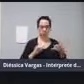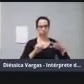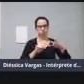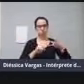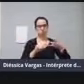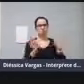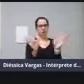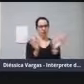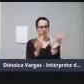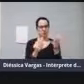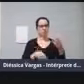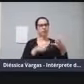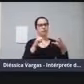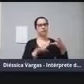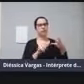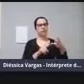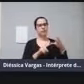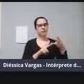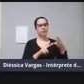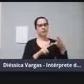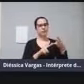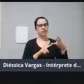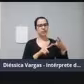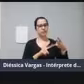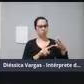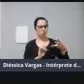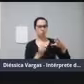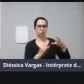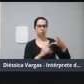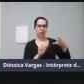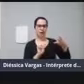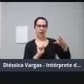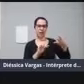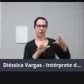E depois nós temos ali na porção final, o abdômen.